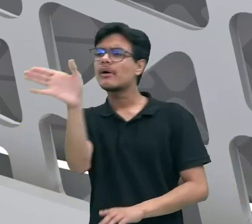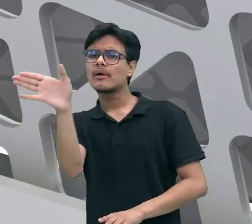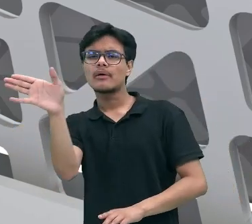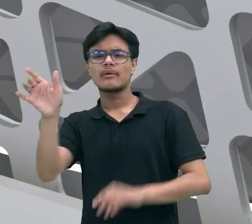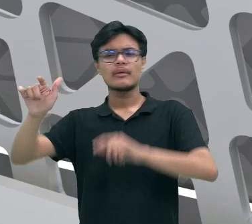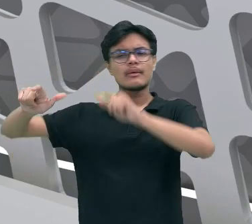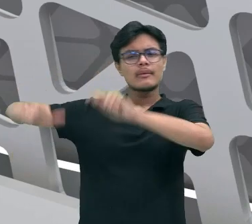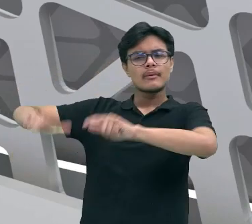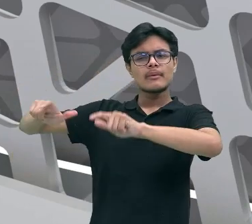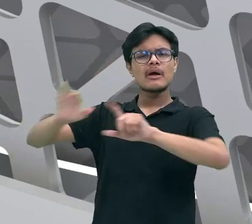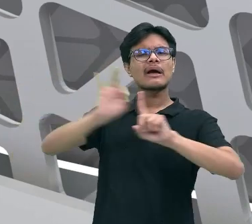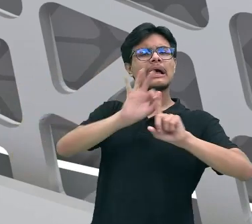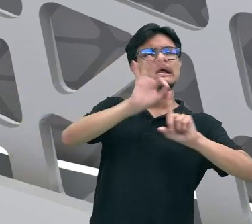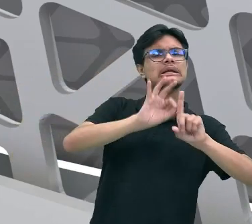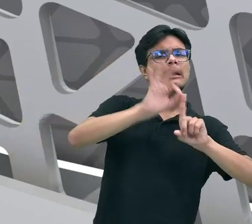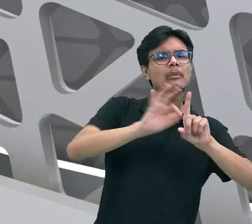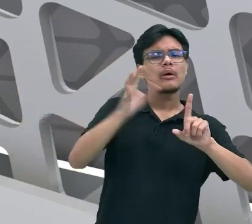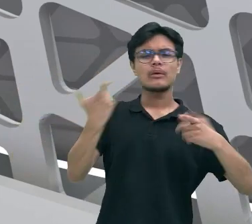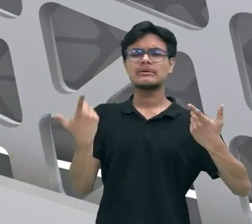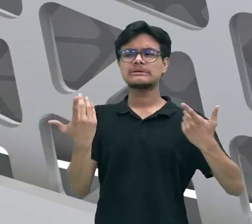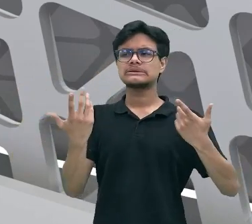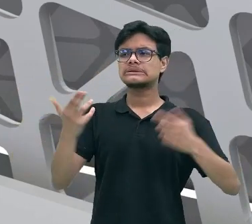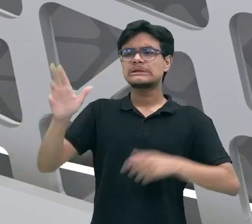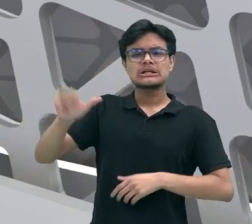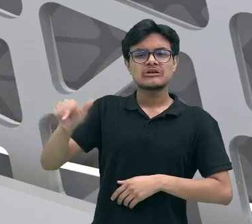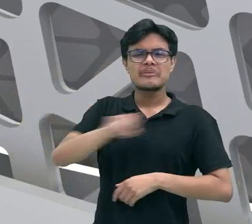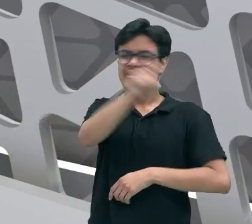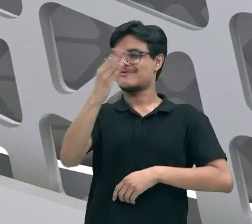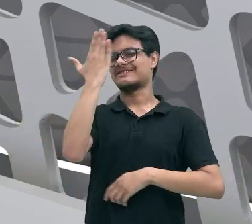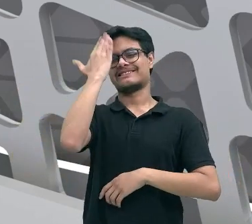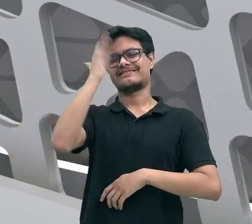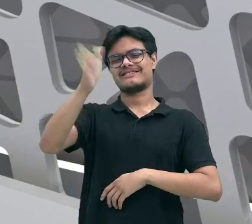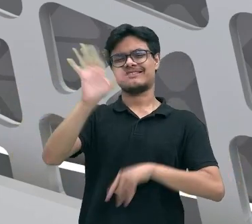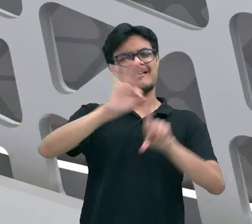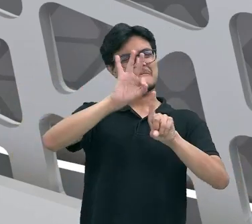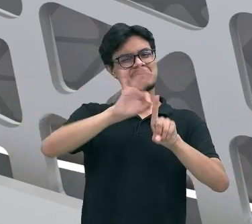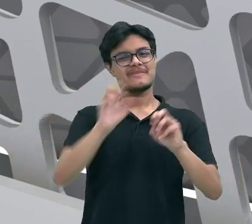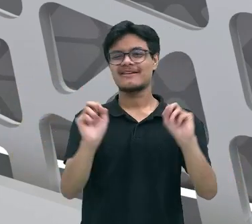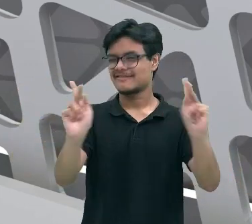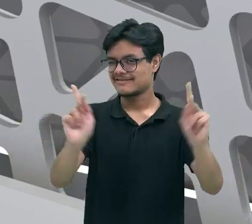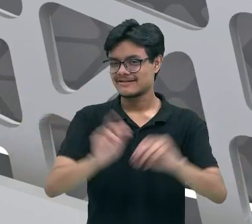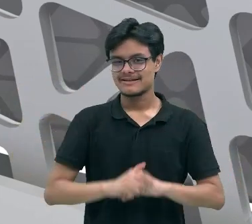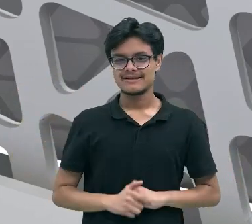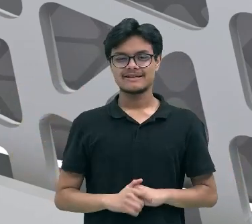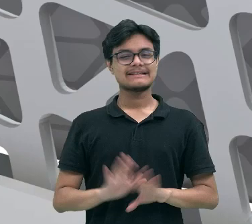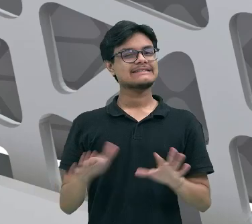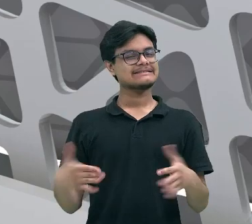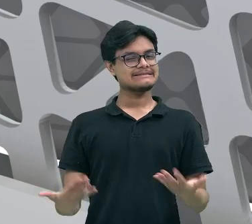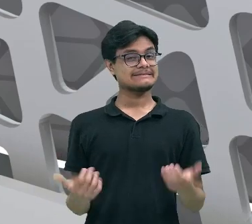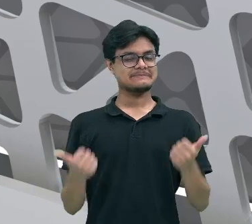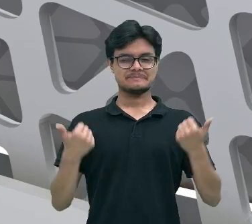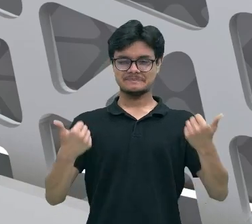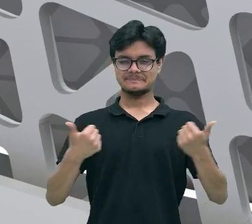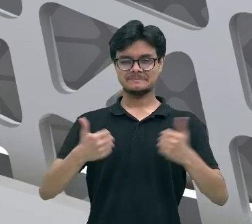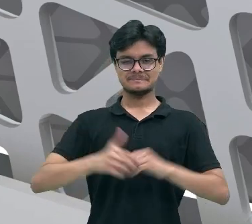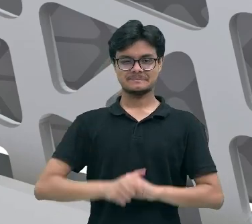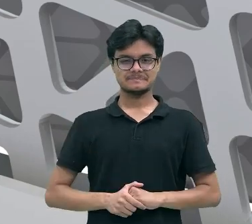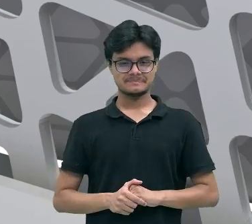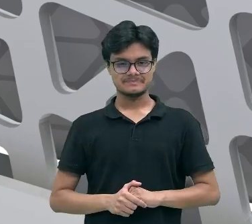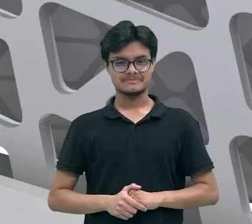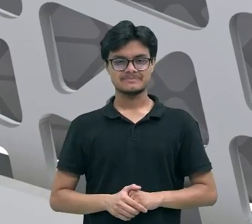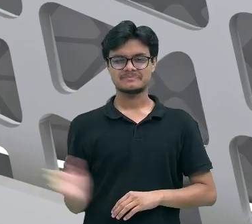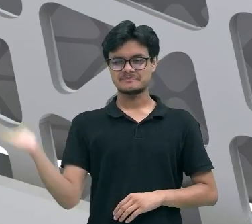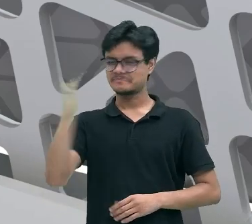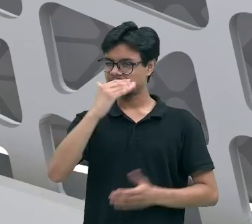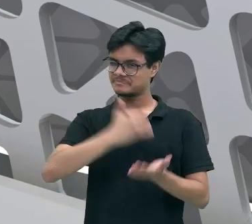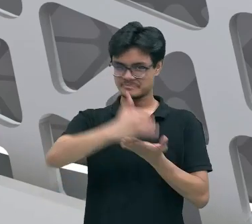local que usou termômetro? Ah, professora, eu nunca fui. Mas você sabe o que é. Então, né, tá tudo dentro aí, tá bom? Então vamos